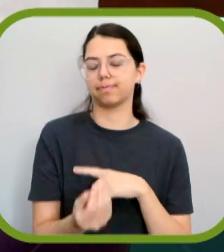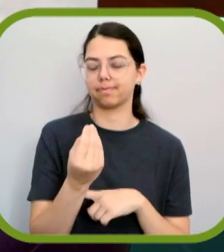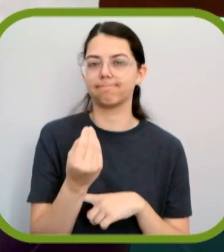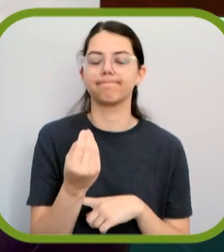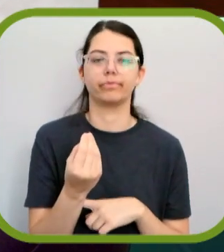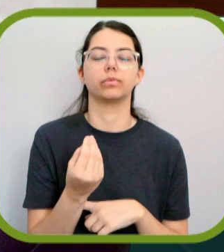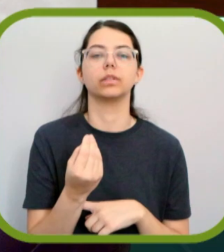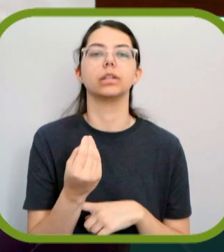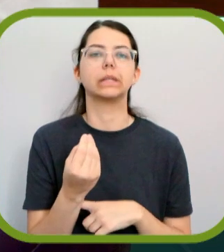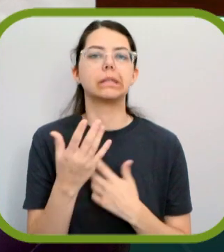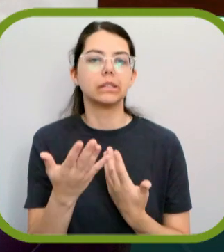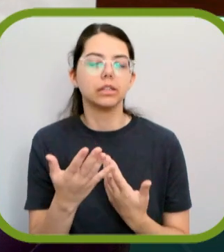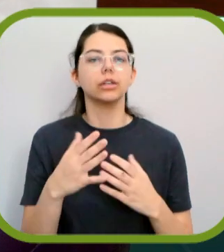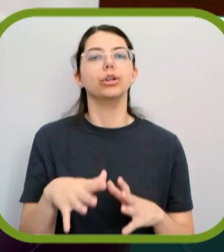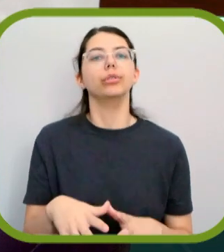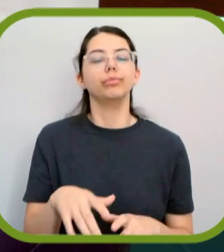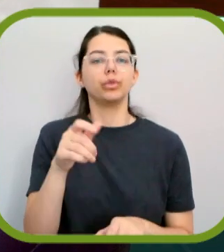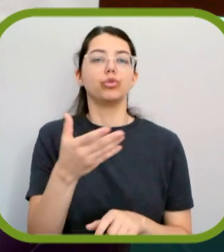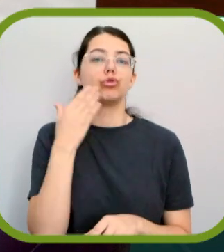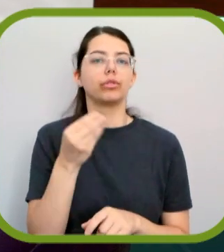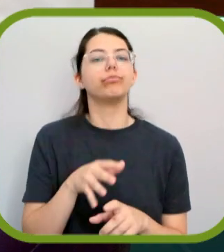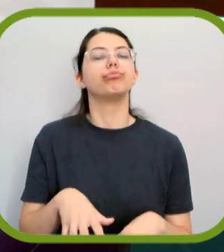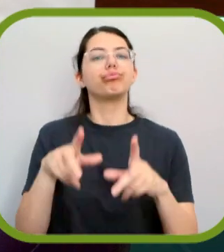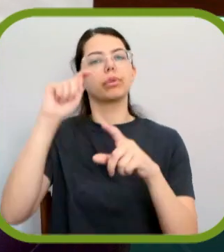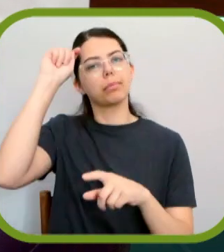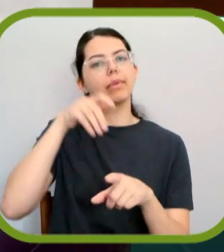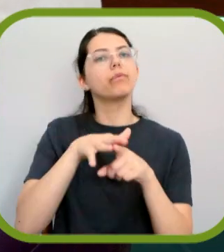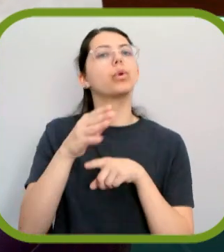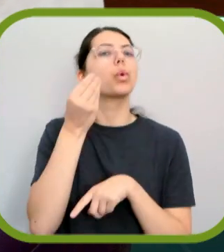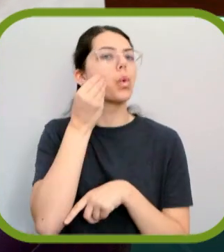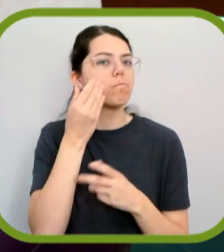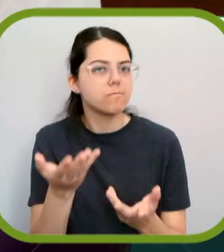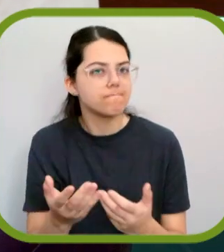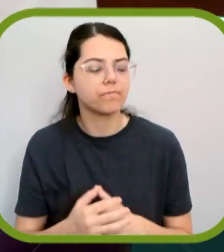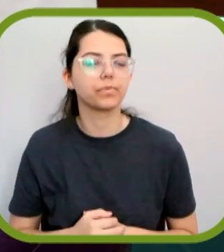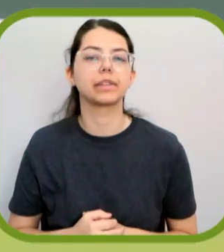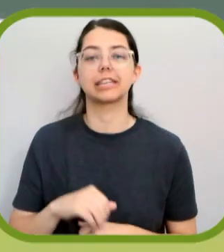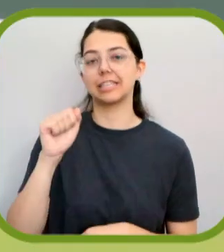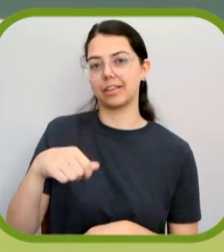inapropriados. Que efeito tem este tipo de conteúdo no desenvolvimento destes jovens? Sim.